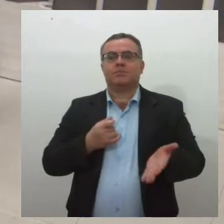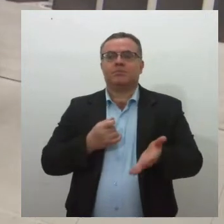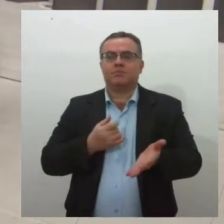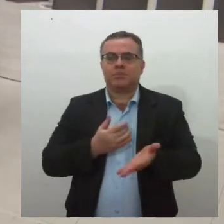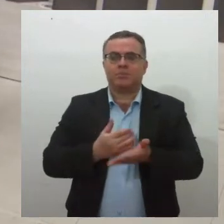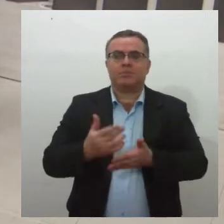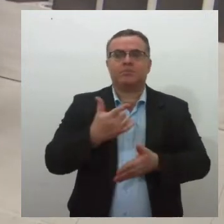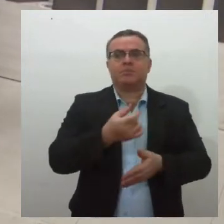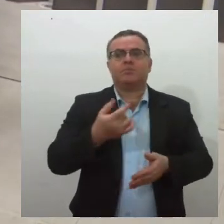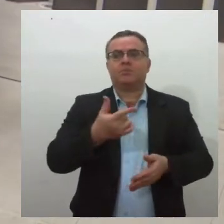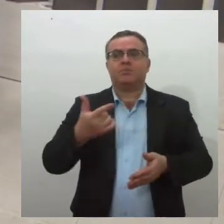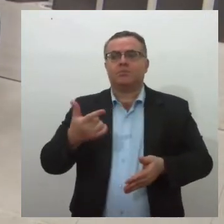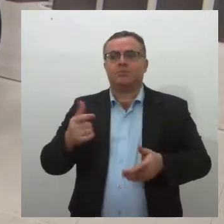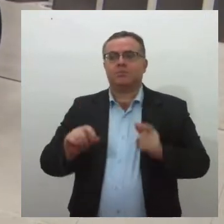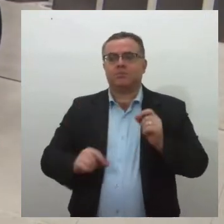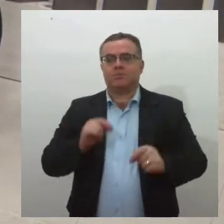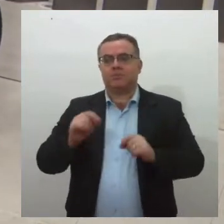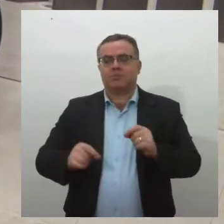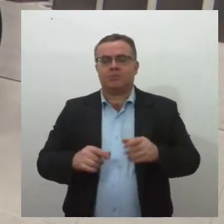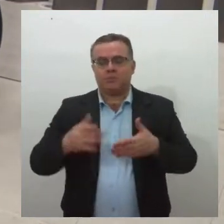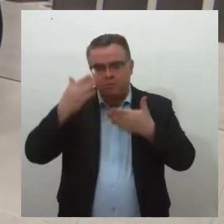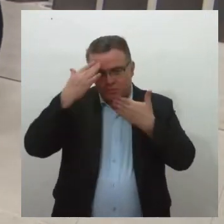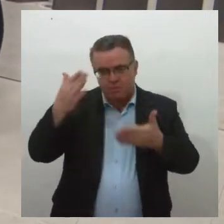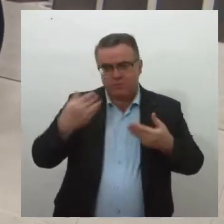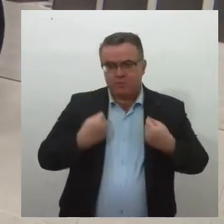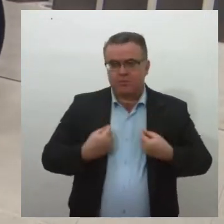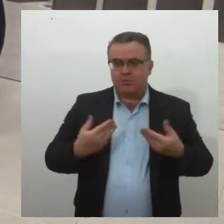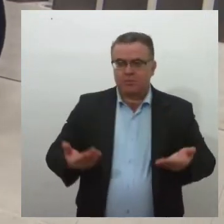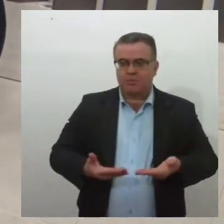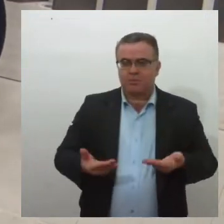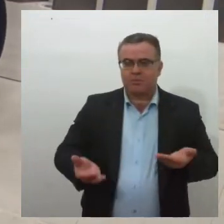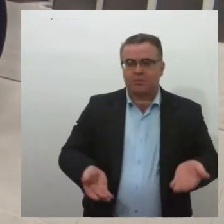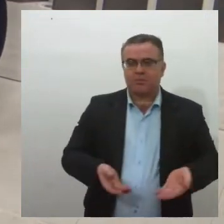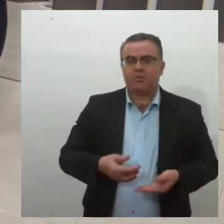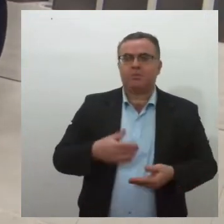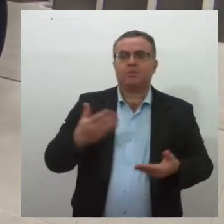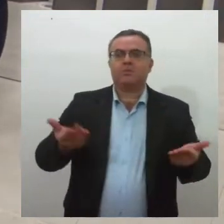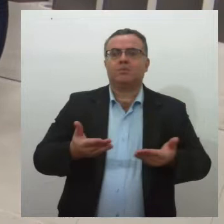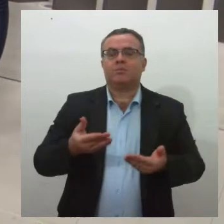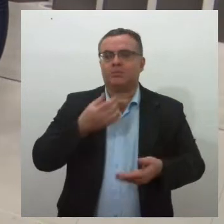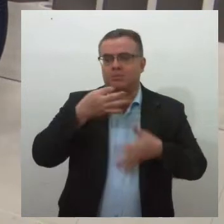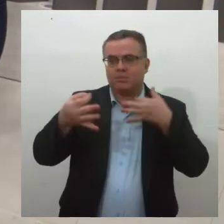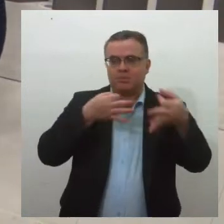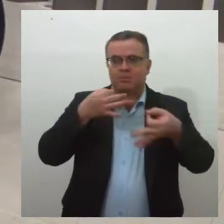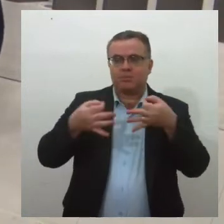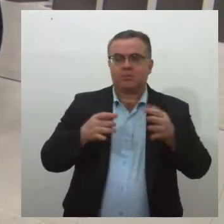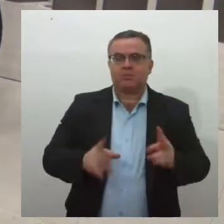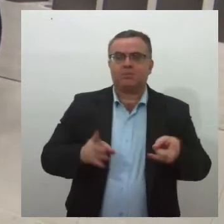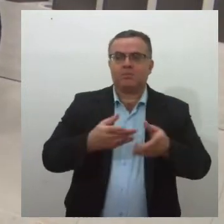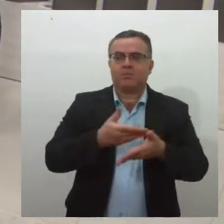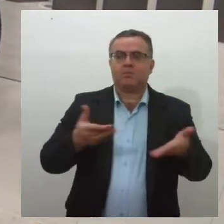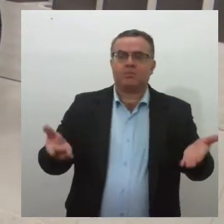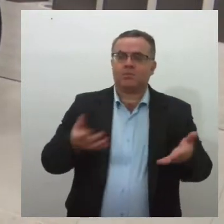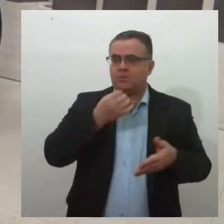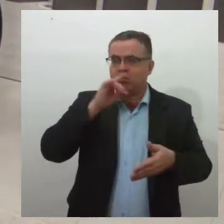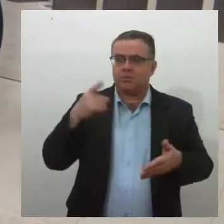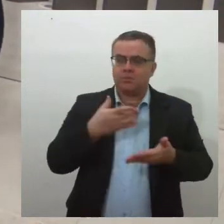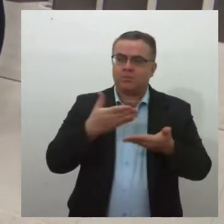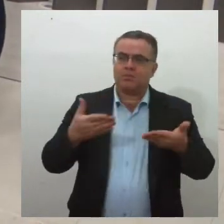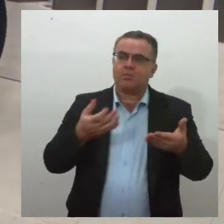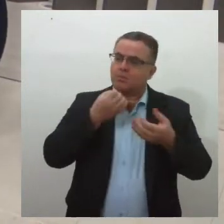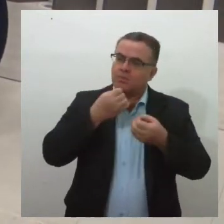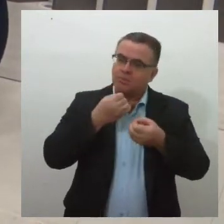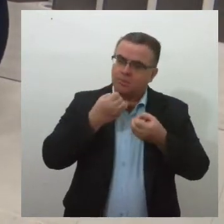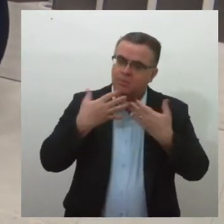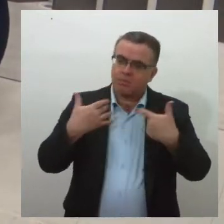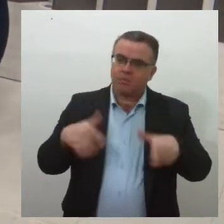2022 no azul. Fernando, muito obrigada pela sua participação em nosso jornal, né? Por essas dicas para os nossos telespectadores. Tenha um bom dia, um bom trabalho e até o